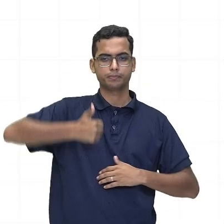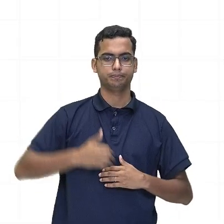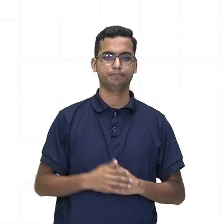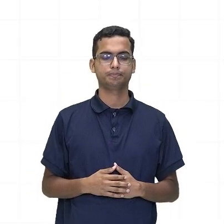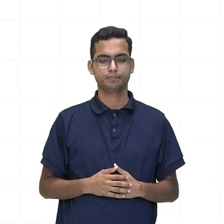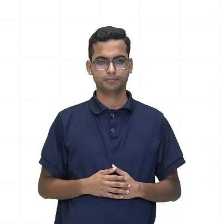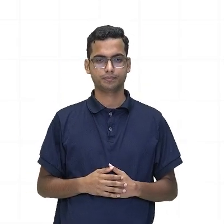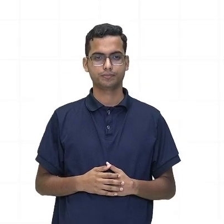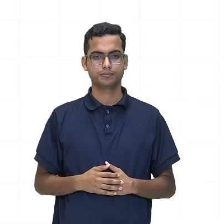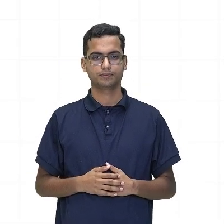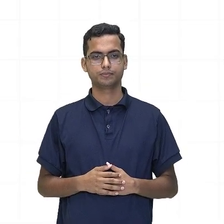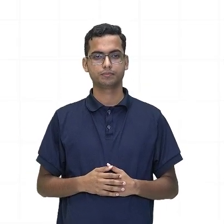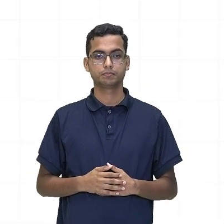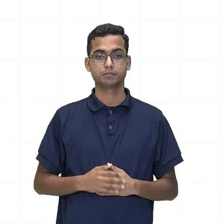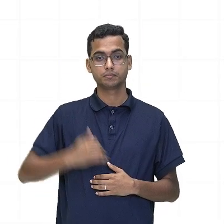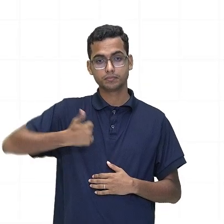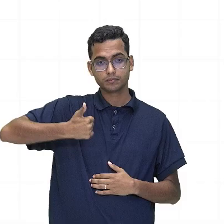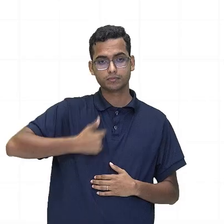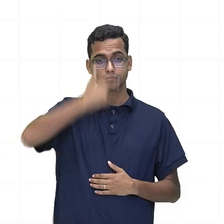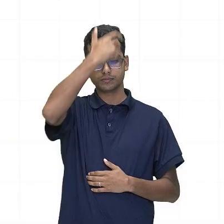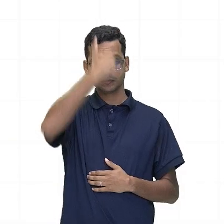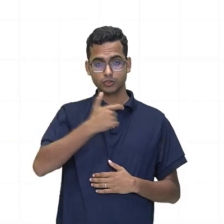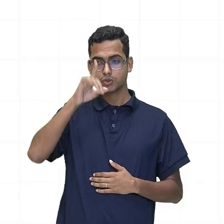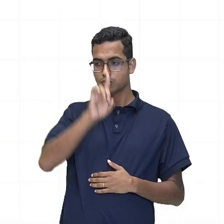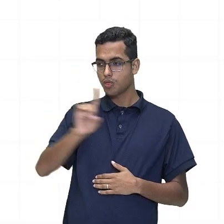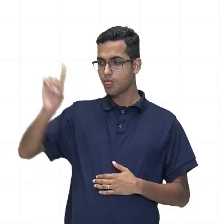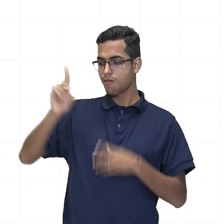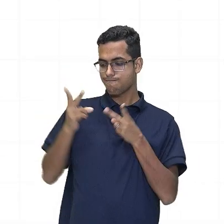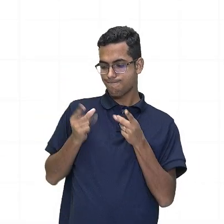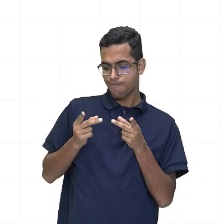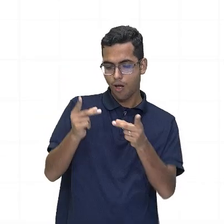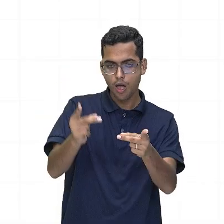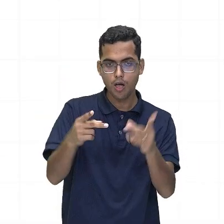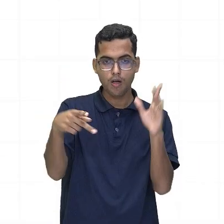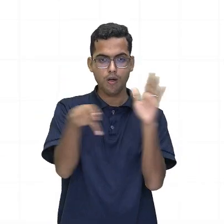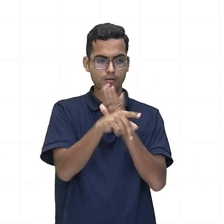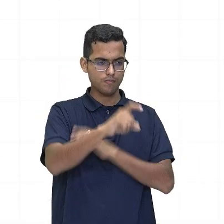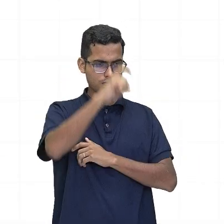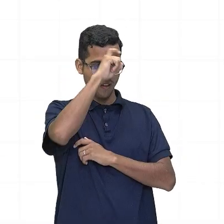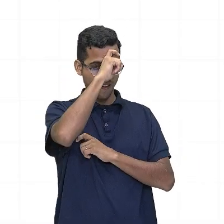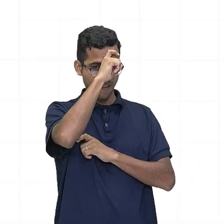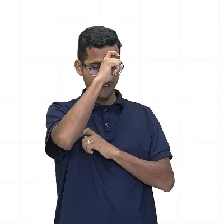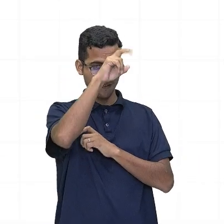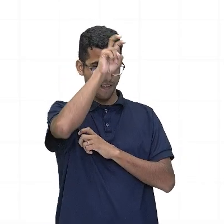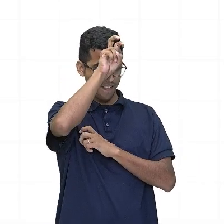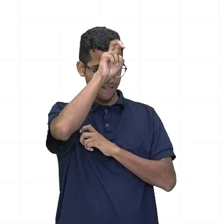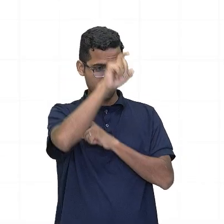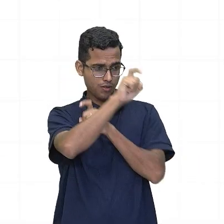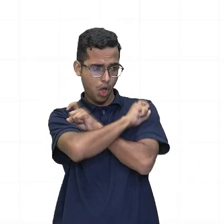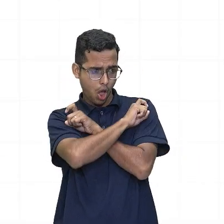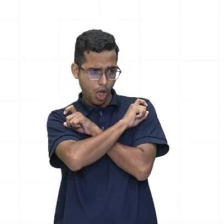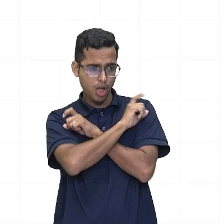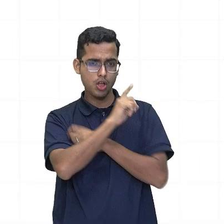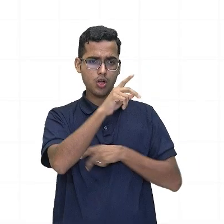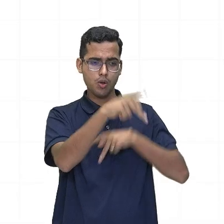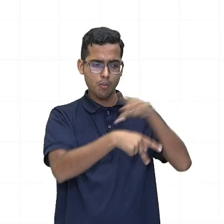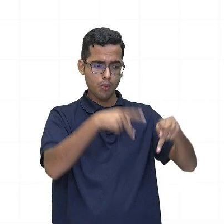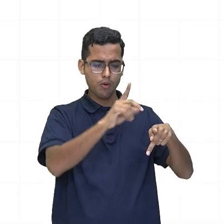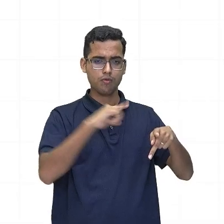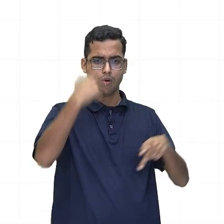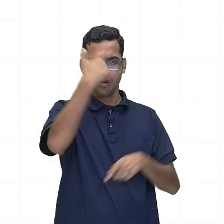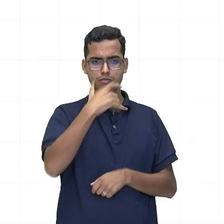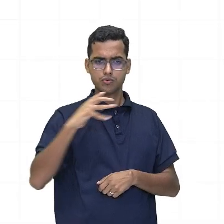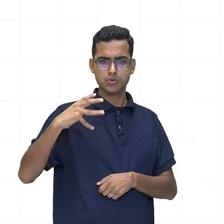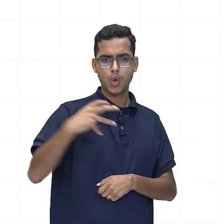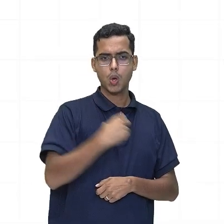Olha, eu sou o eterno teu Deus que te tirou do Egito. Não terás outros deuses e estátuas diante de